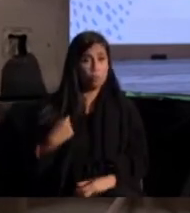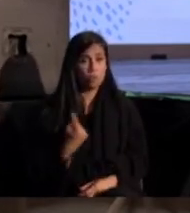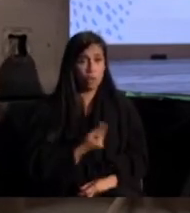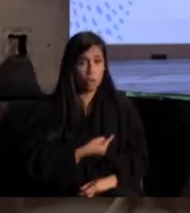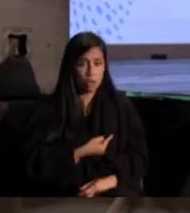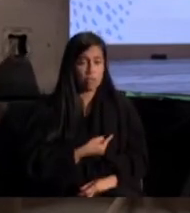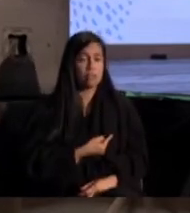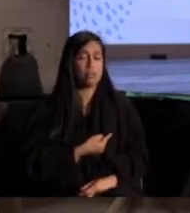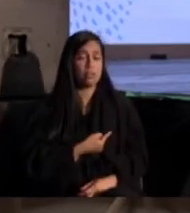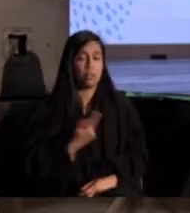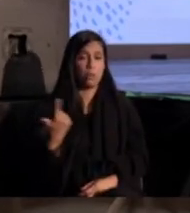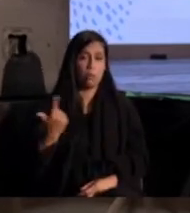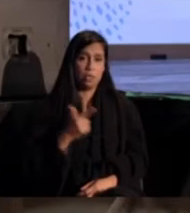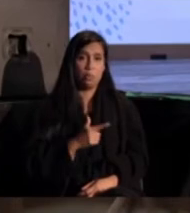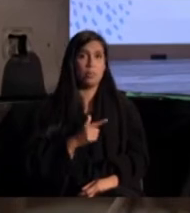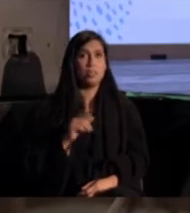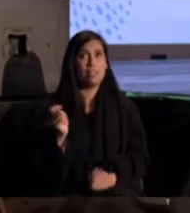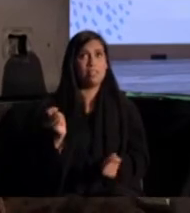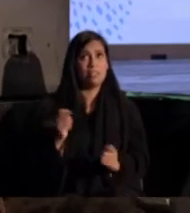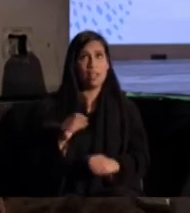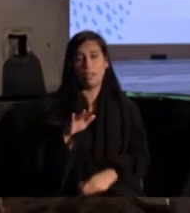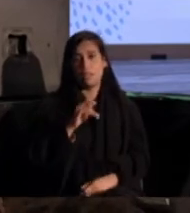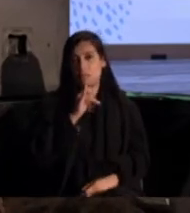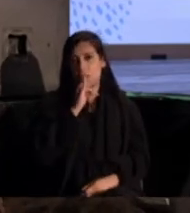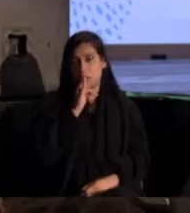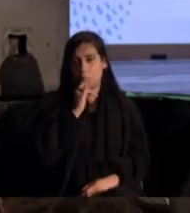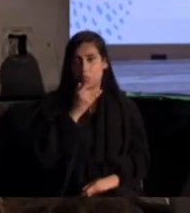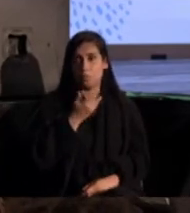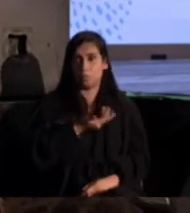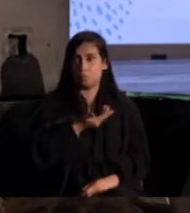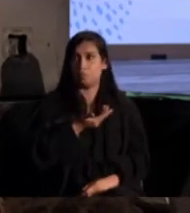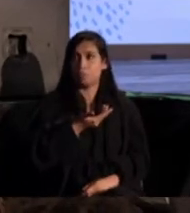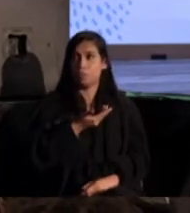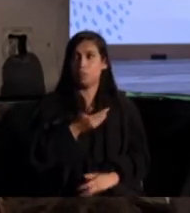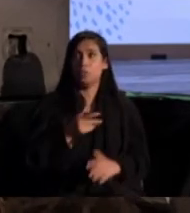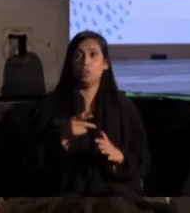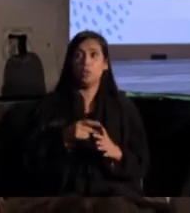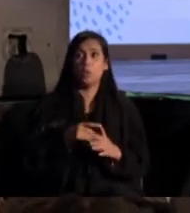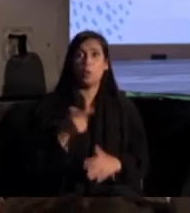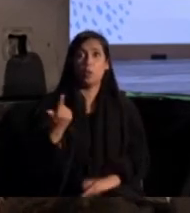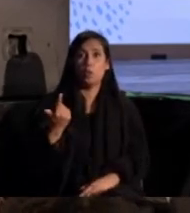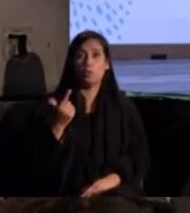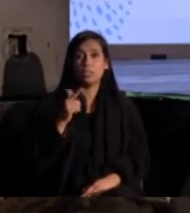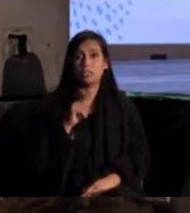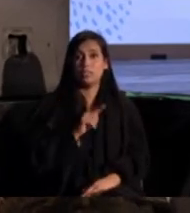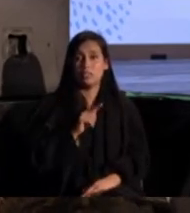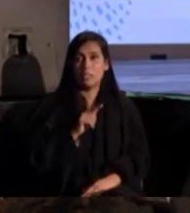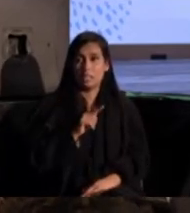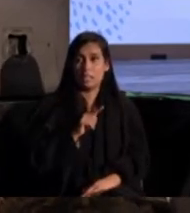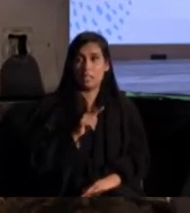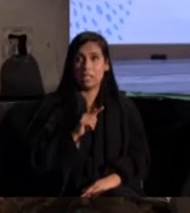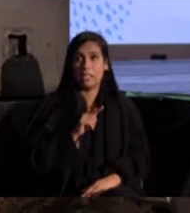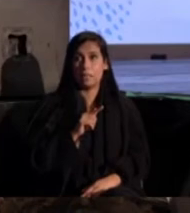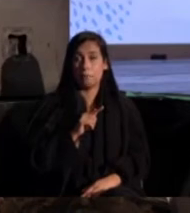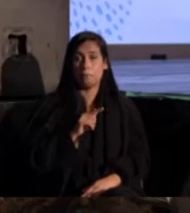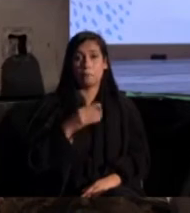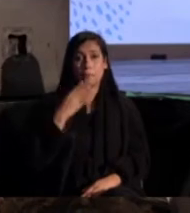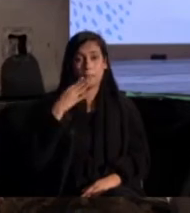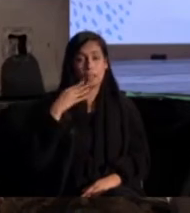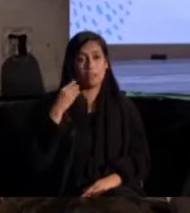é possível, a gente ter acesso aos sabores que produzem, que